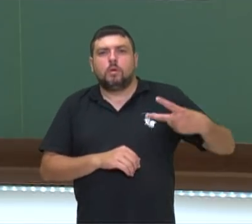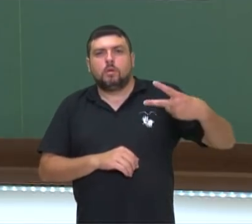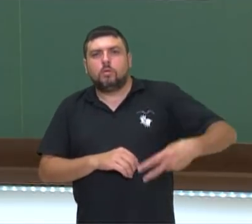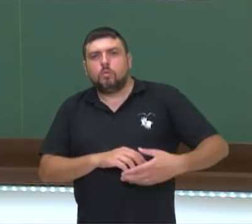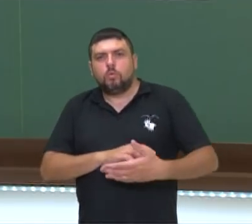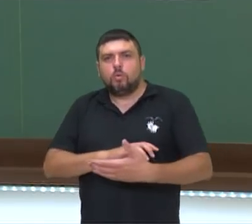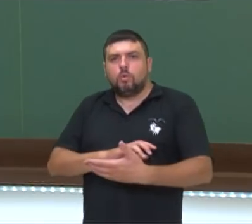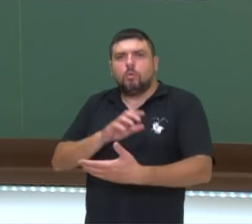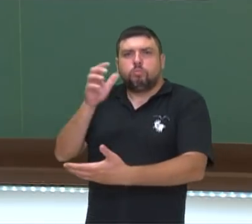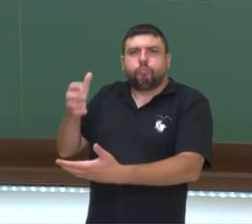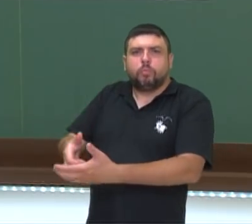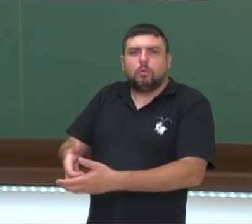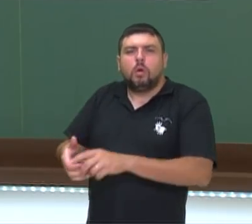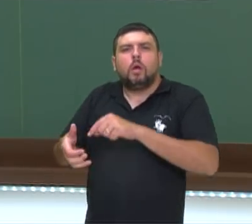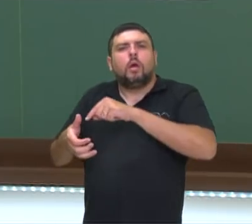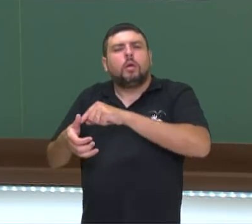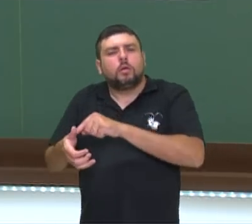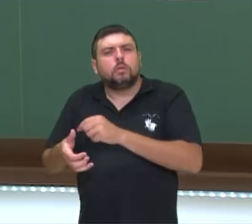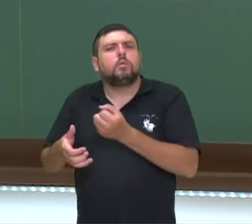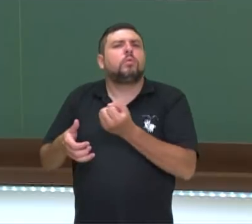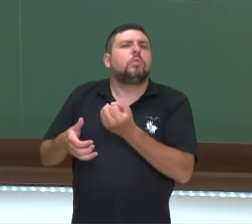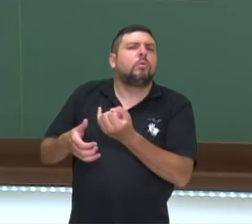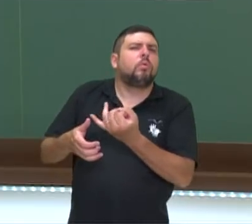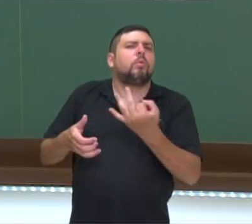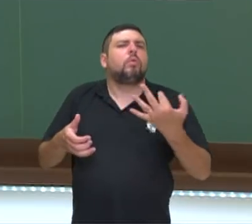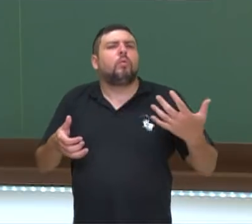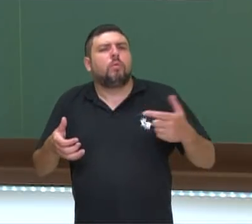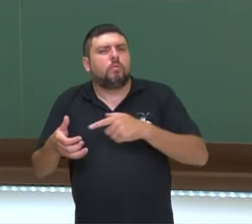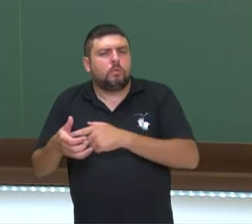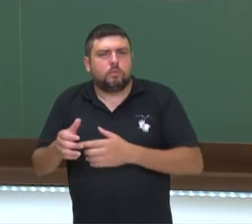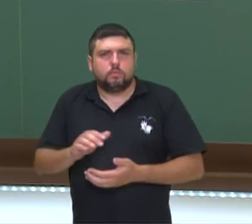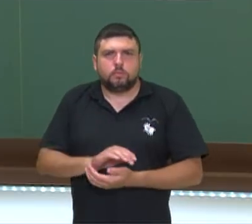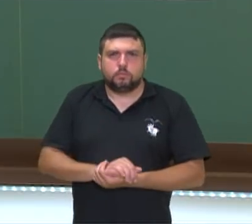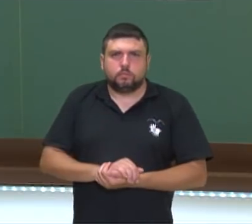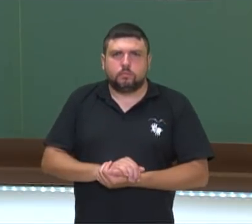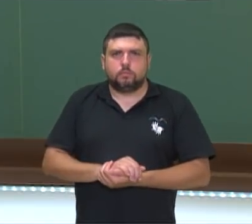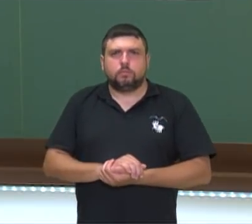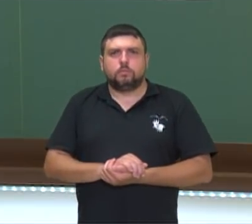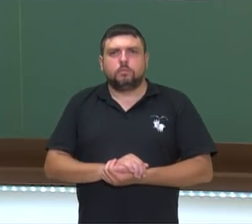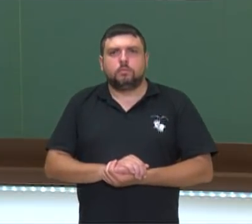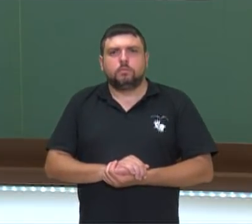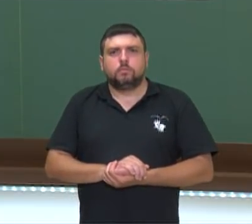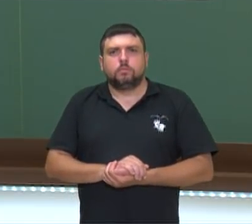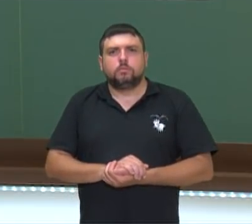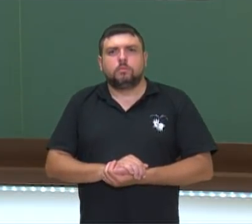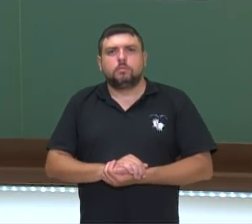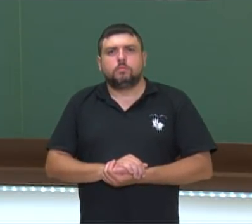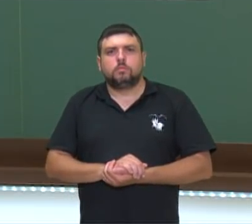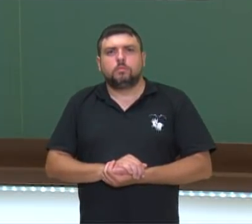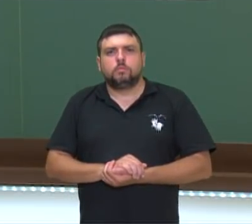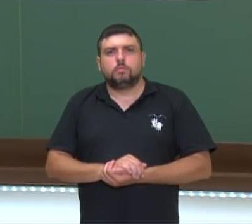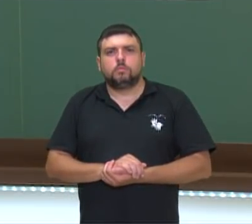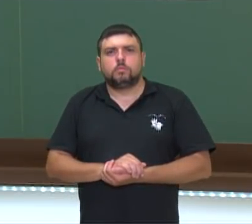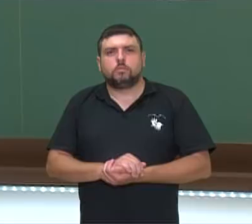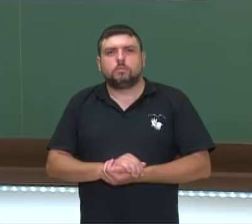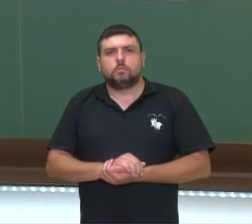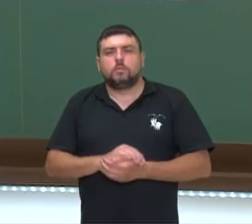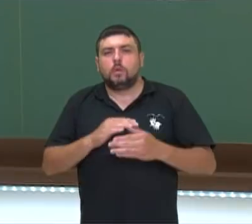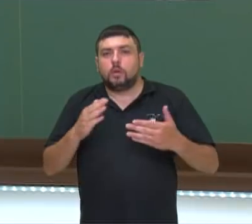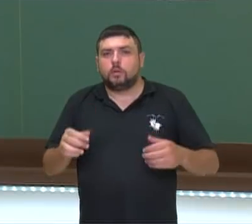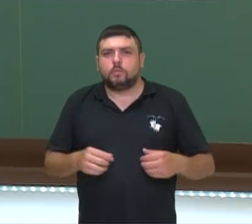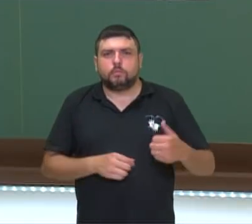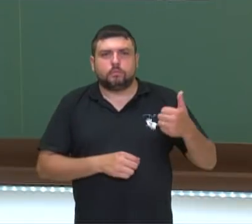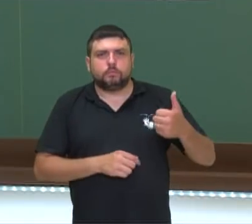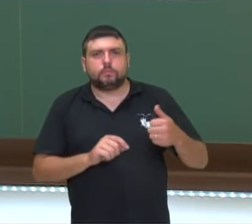resultado que vai ter que ele pagou no segundo mês. Então vamos calcular. Então, primeira coisa, o capital